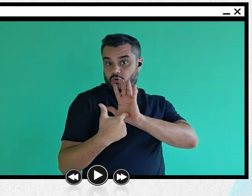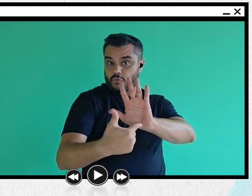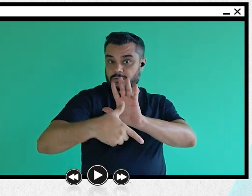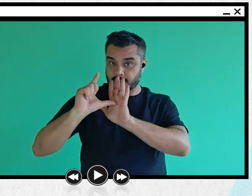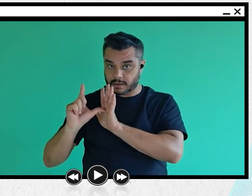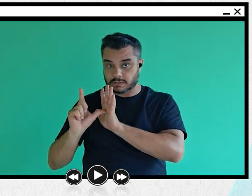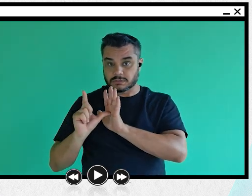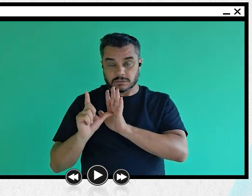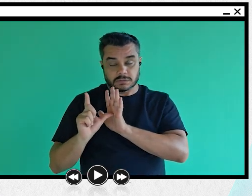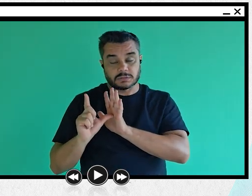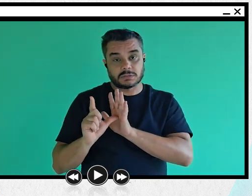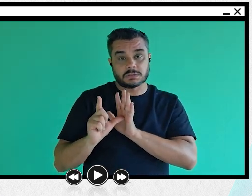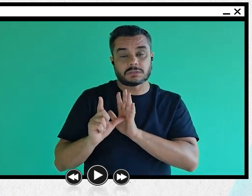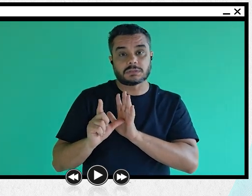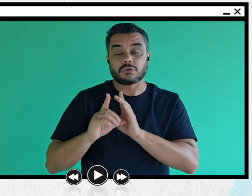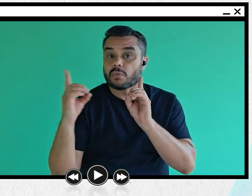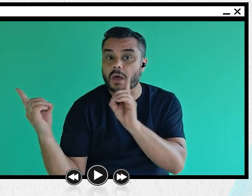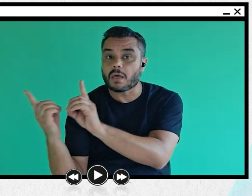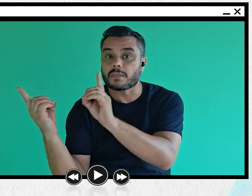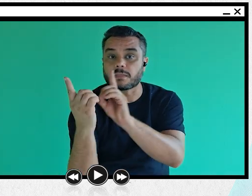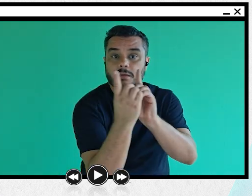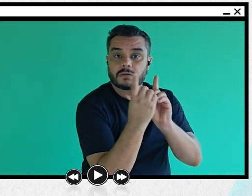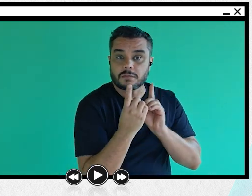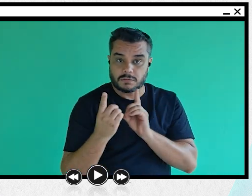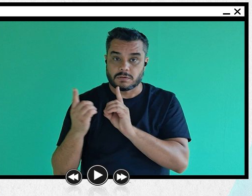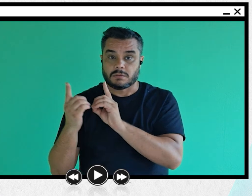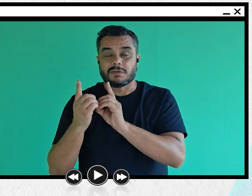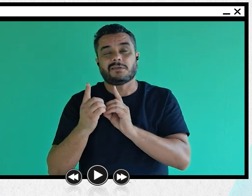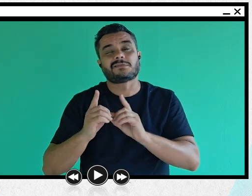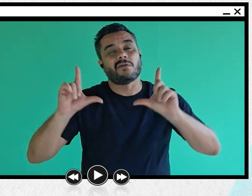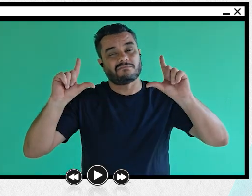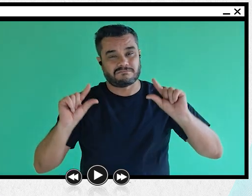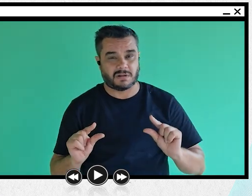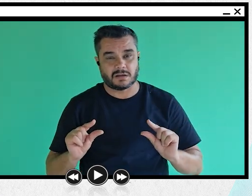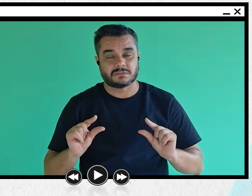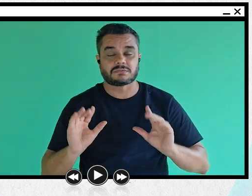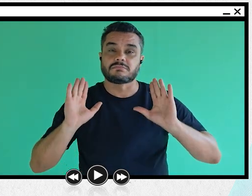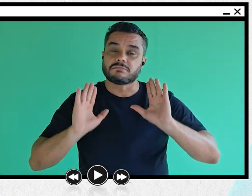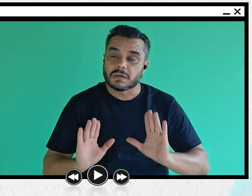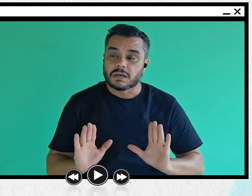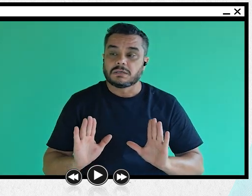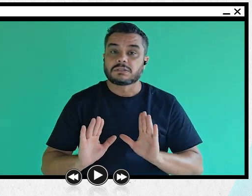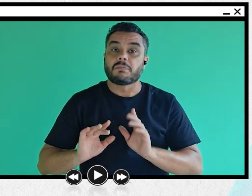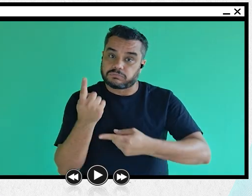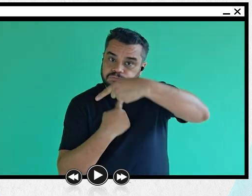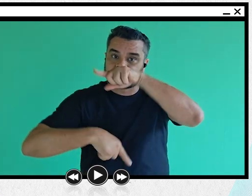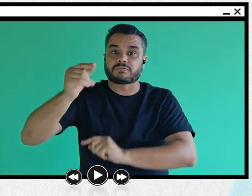a respeito de atendimento, né, que ainda são muito baixos, que eles